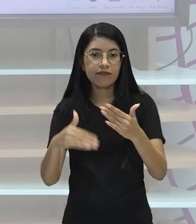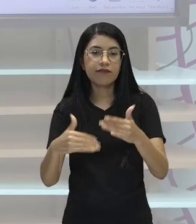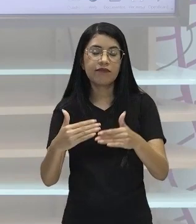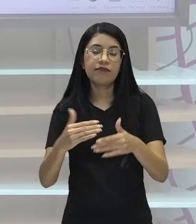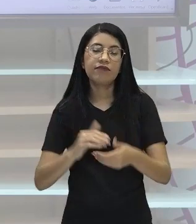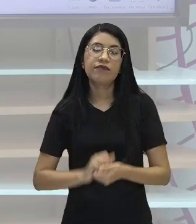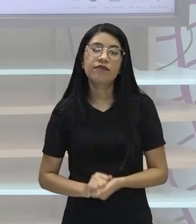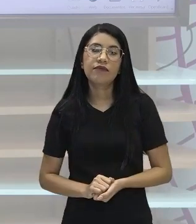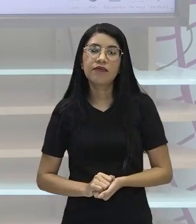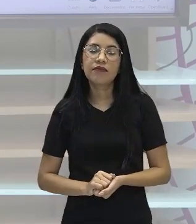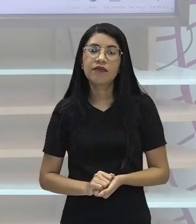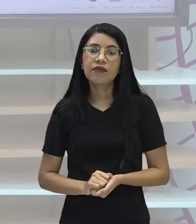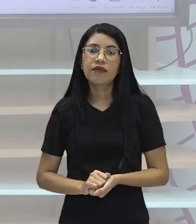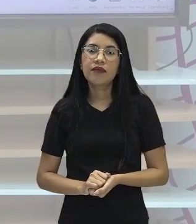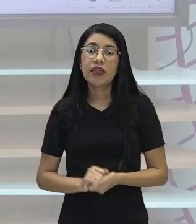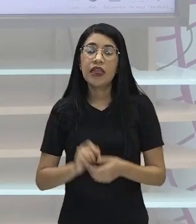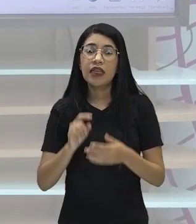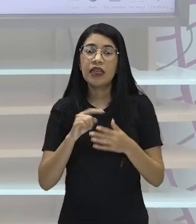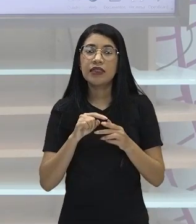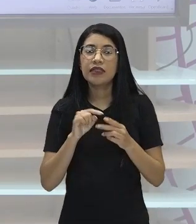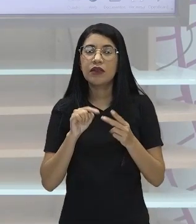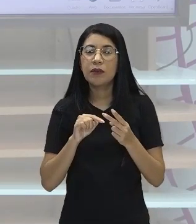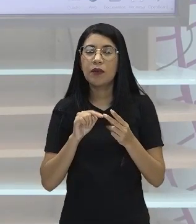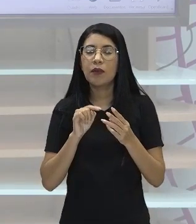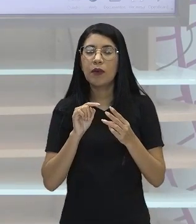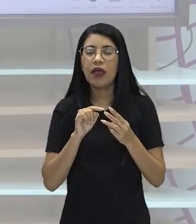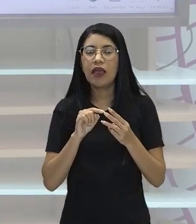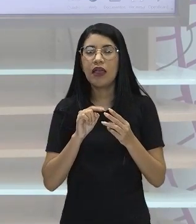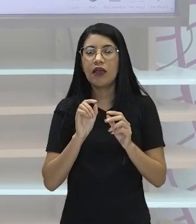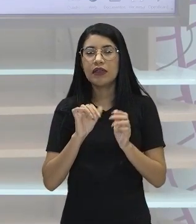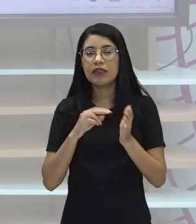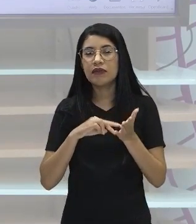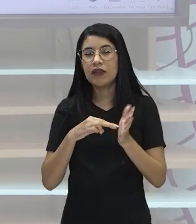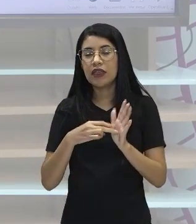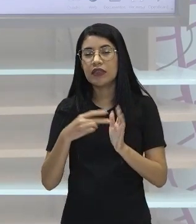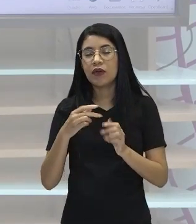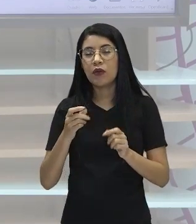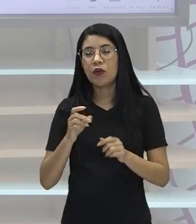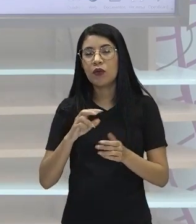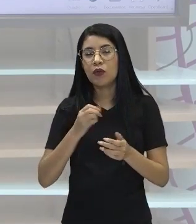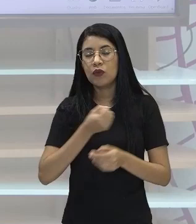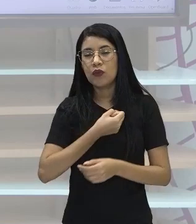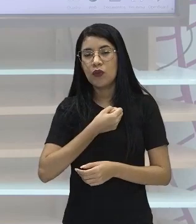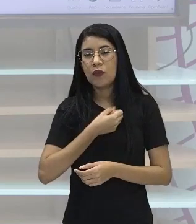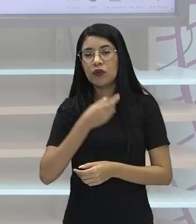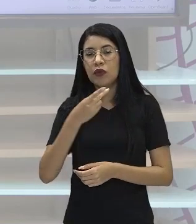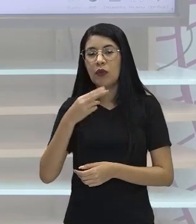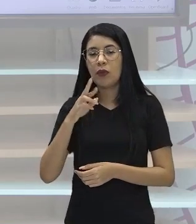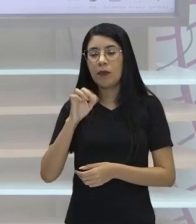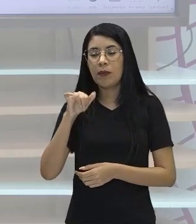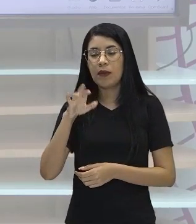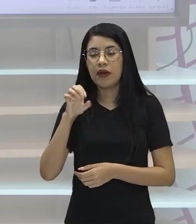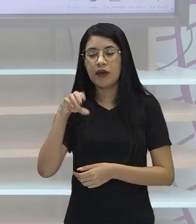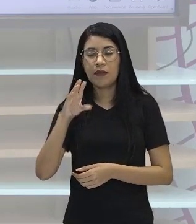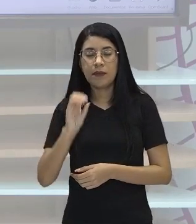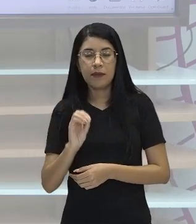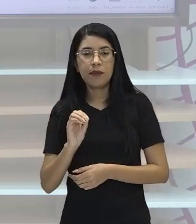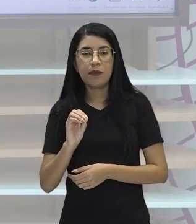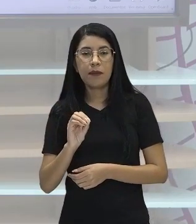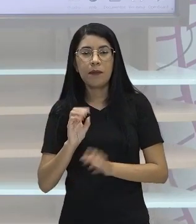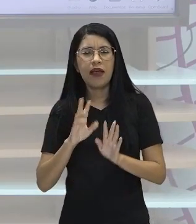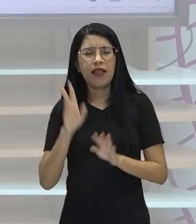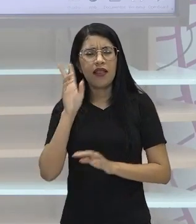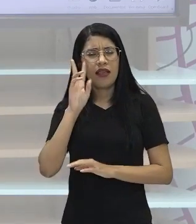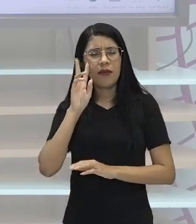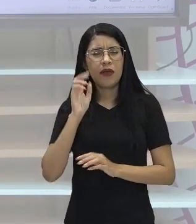Esses caras são números primos. O que está por trás? E ele está por trás de números primos. Lembrando o que é um